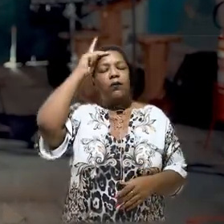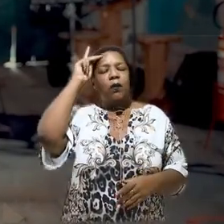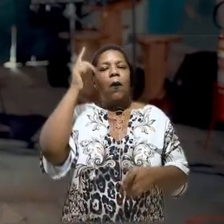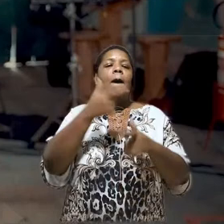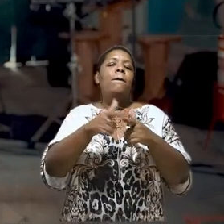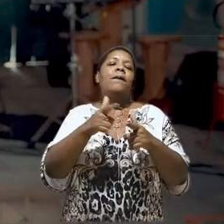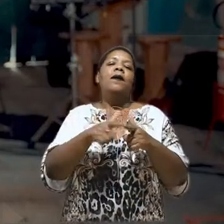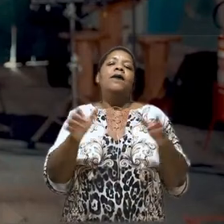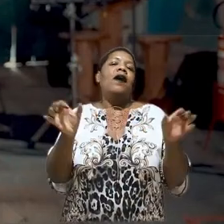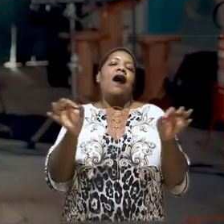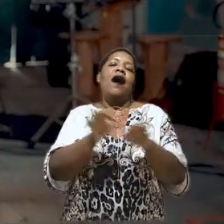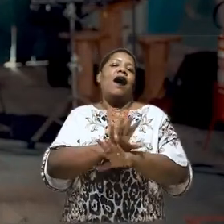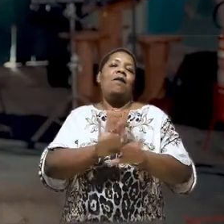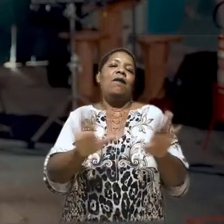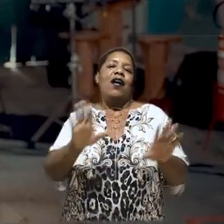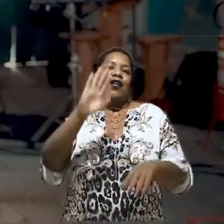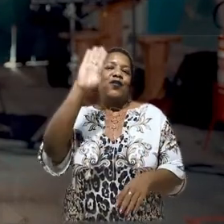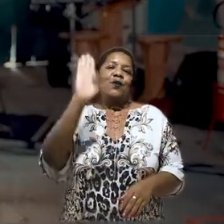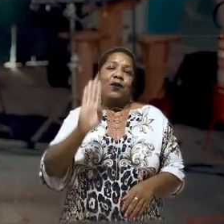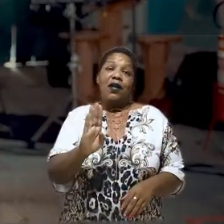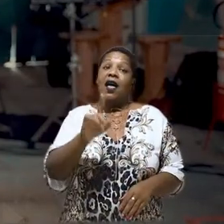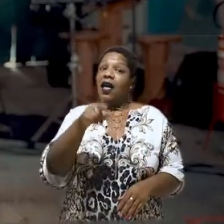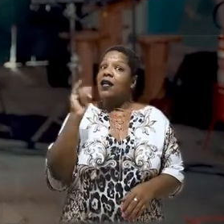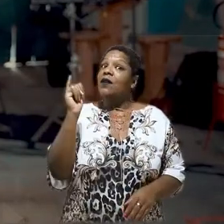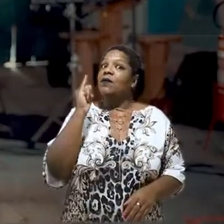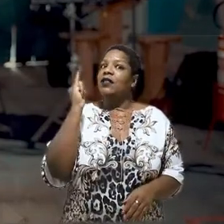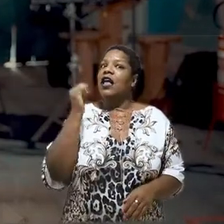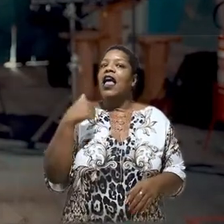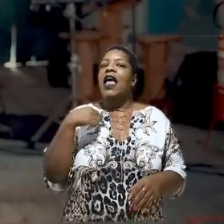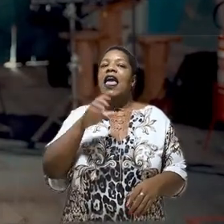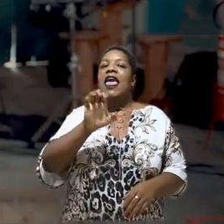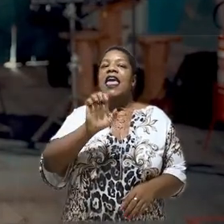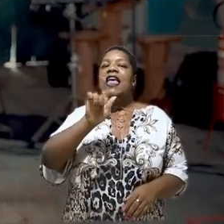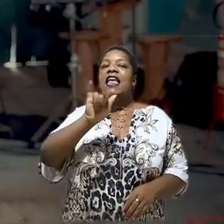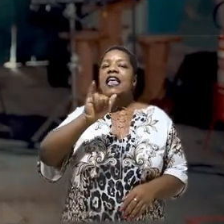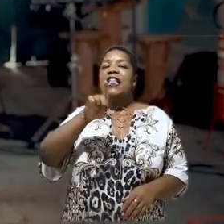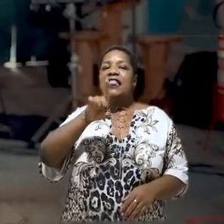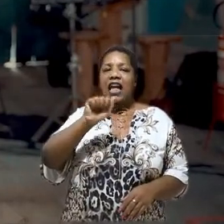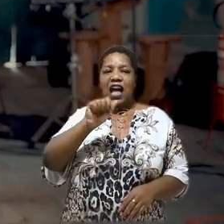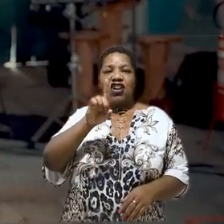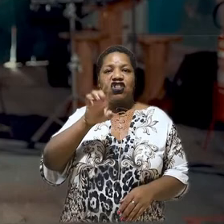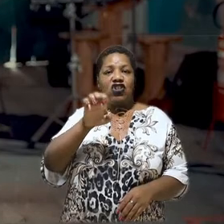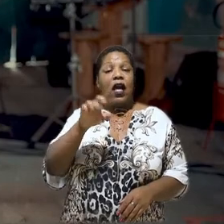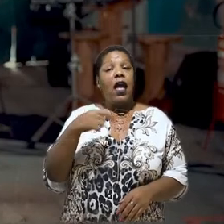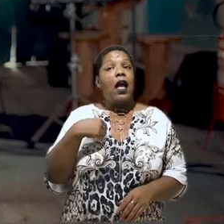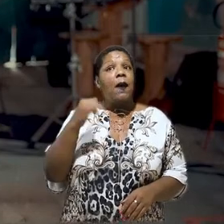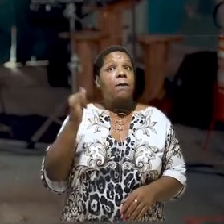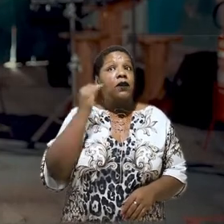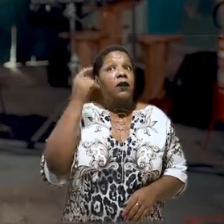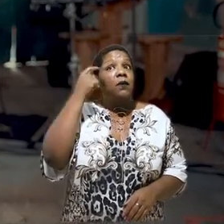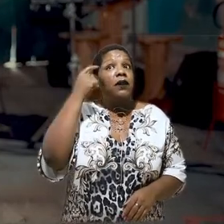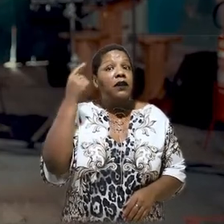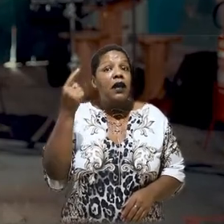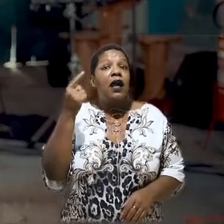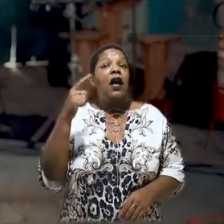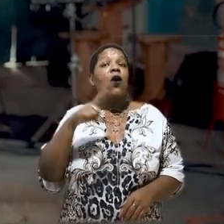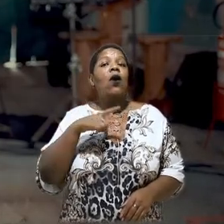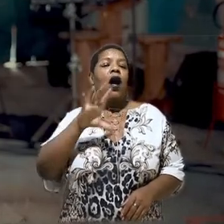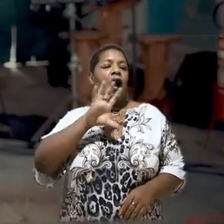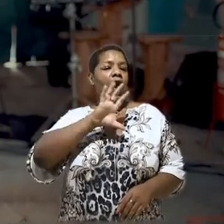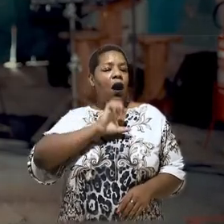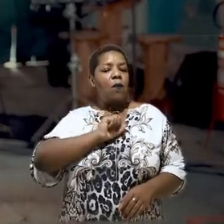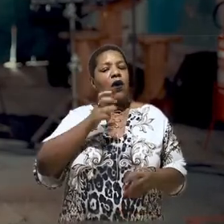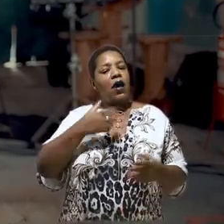personalizado todos os problemas o Brasil serão solucionados é importante pensar em Equidade é importante pensar que o amor é